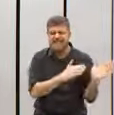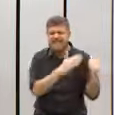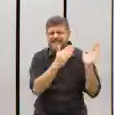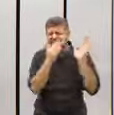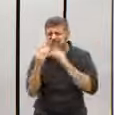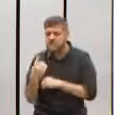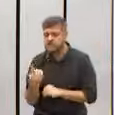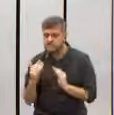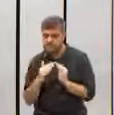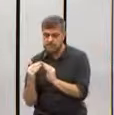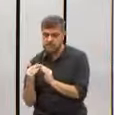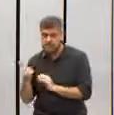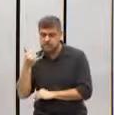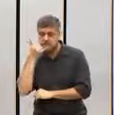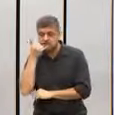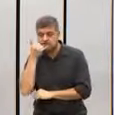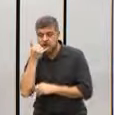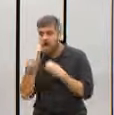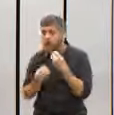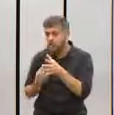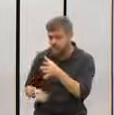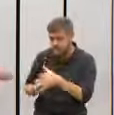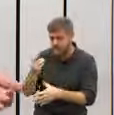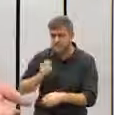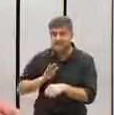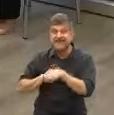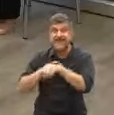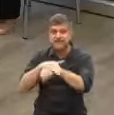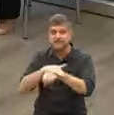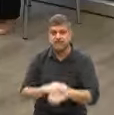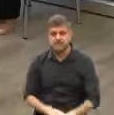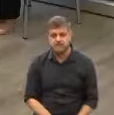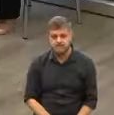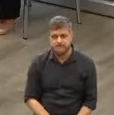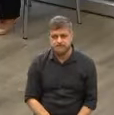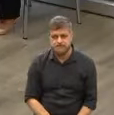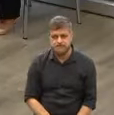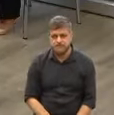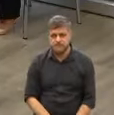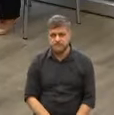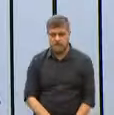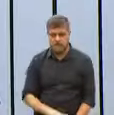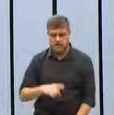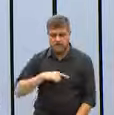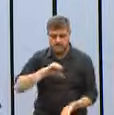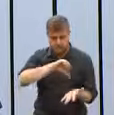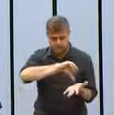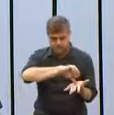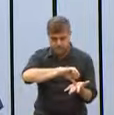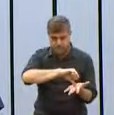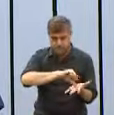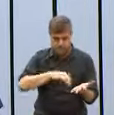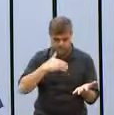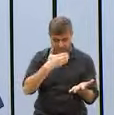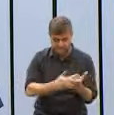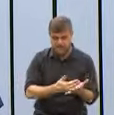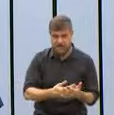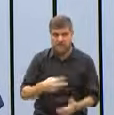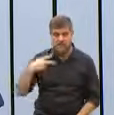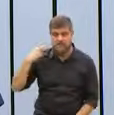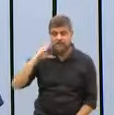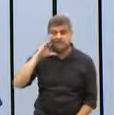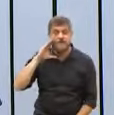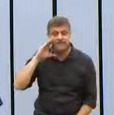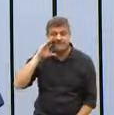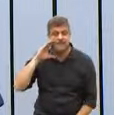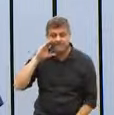e um vizinho liga. Como é feita essa ligação na noite para o Conselho Tutelar? É o telefone do plantão. Até tem uma lei do vereador Cirilo